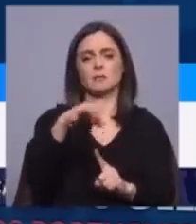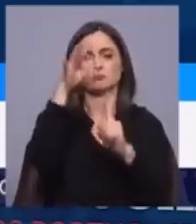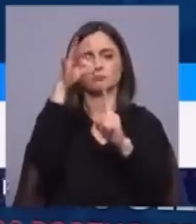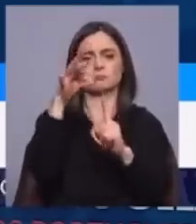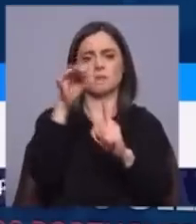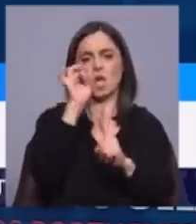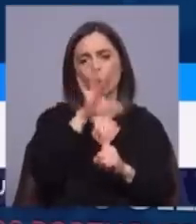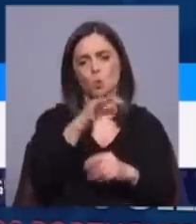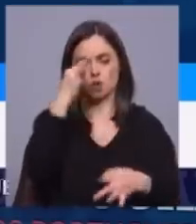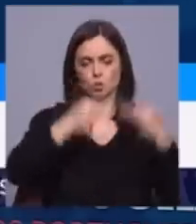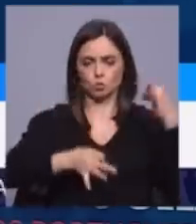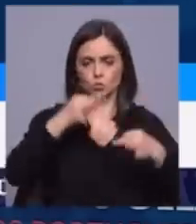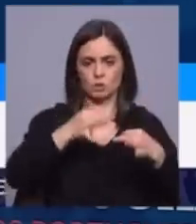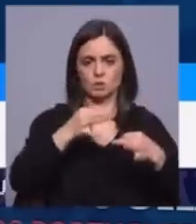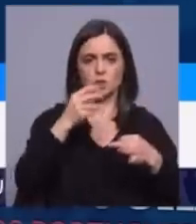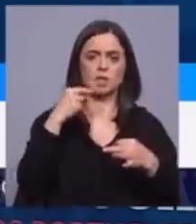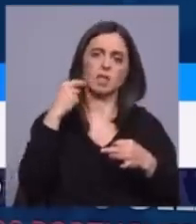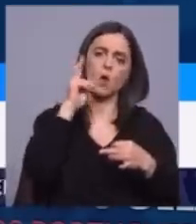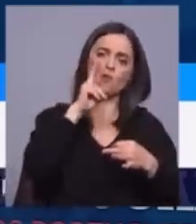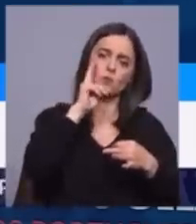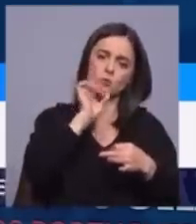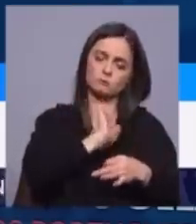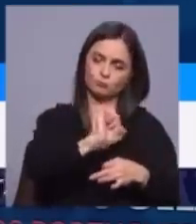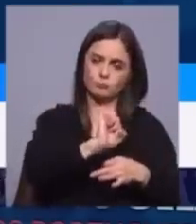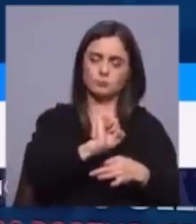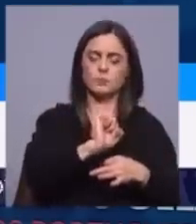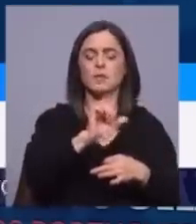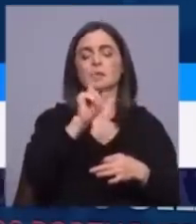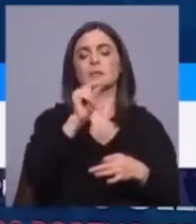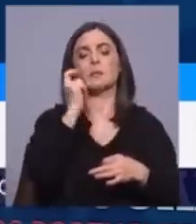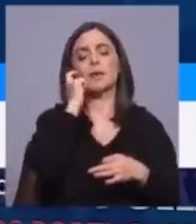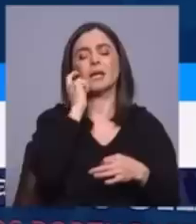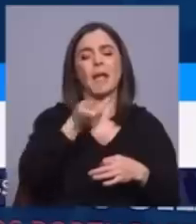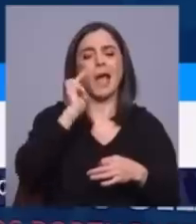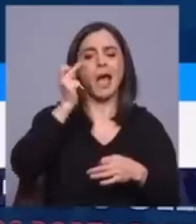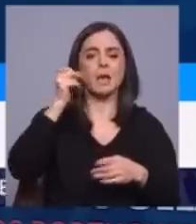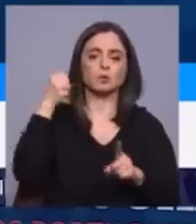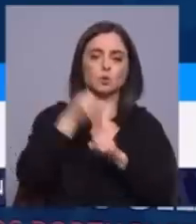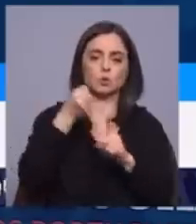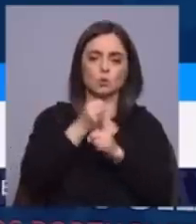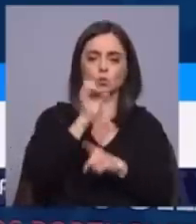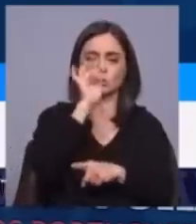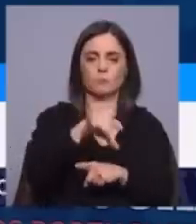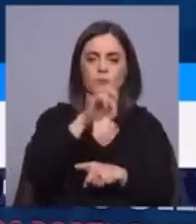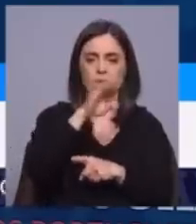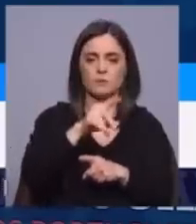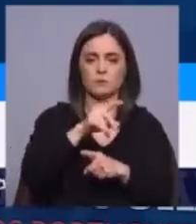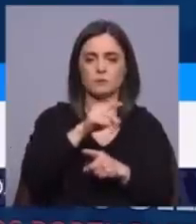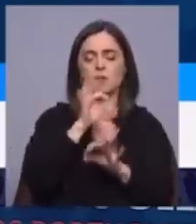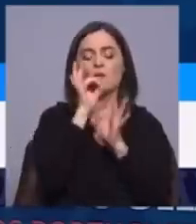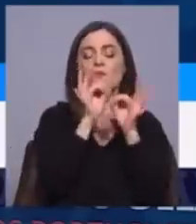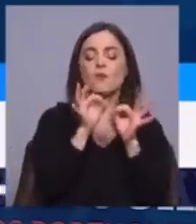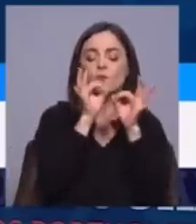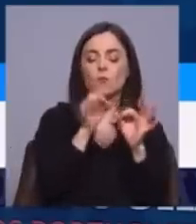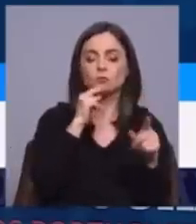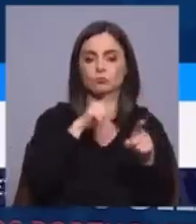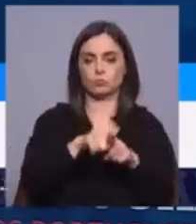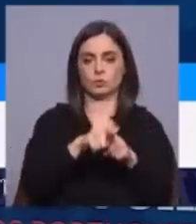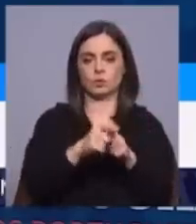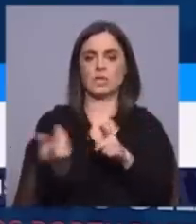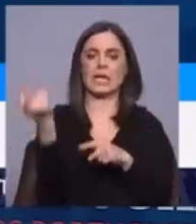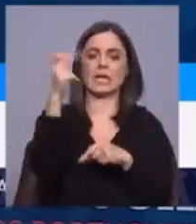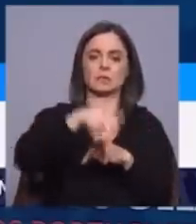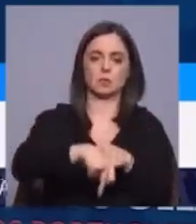à justiça e ao seu prestígio é uma afronta aqueles que há anos lutam para evitar o ciclo de favores políticos que se